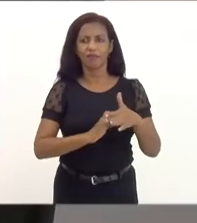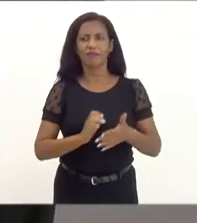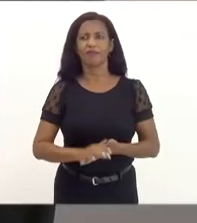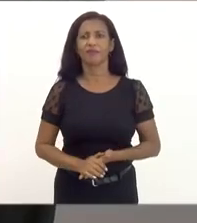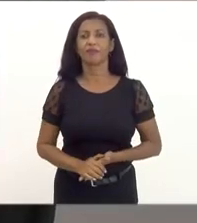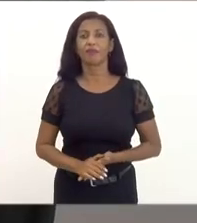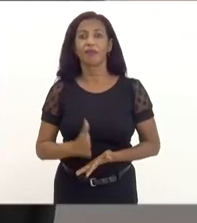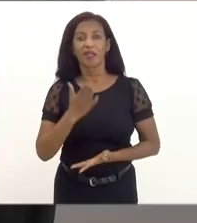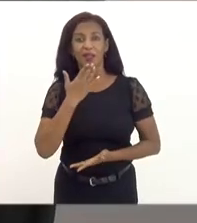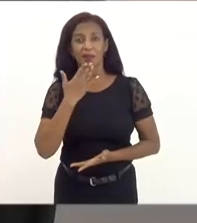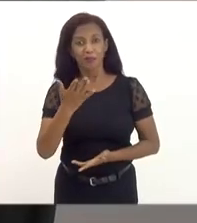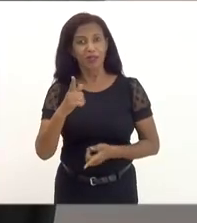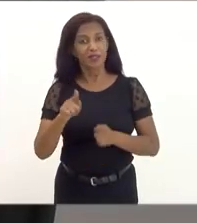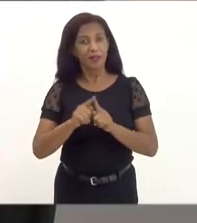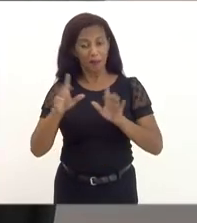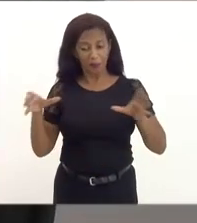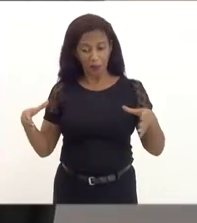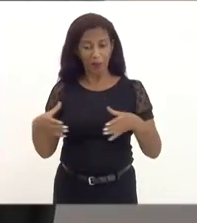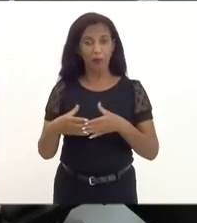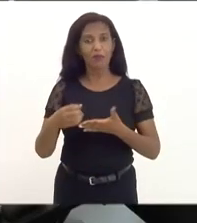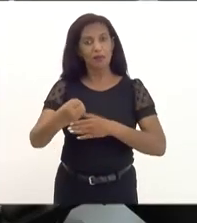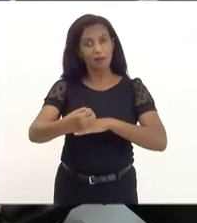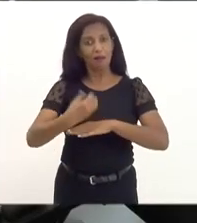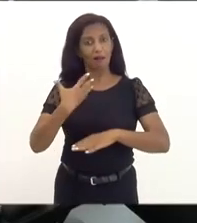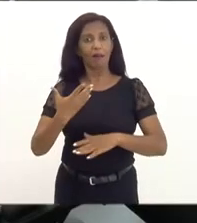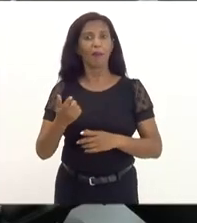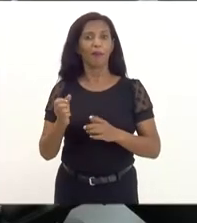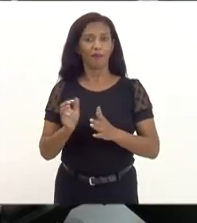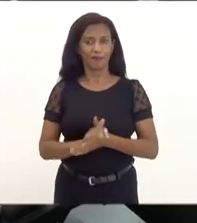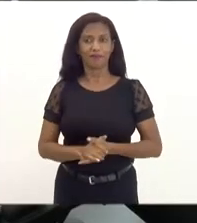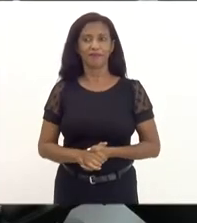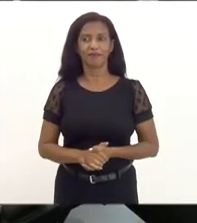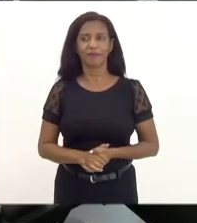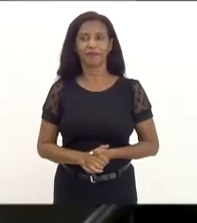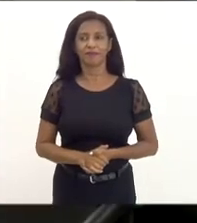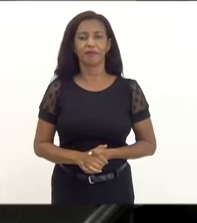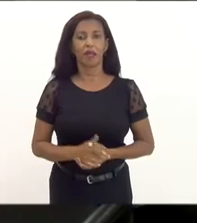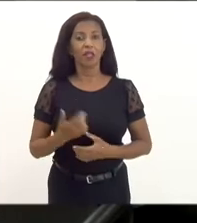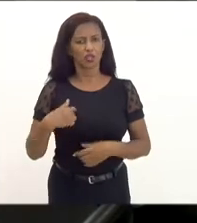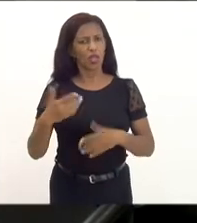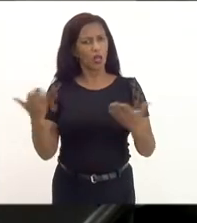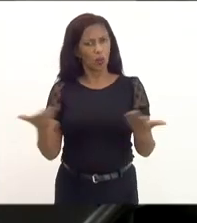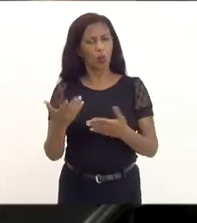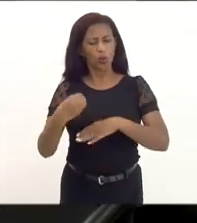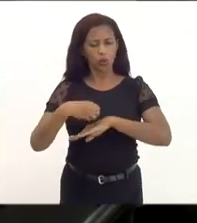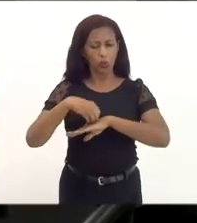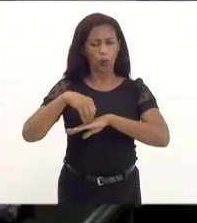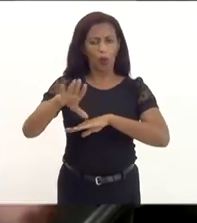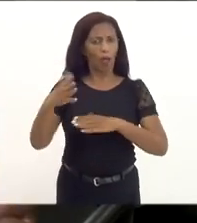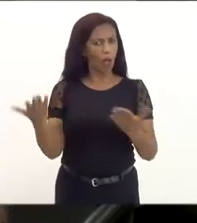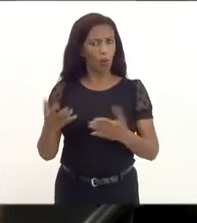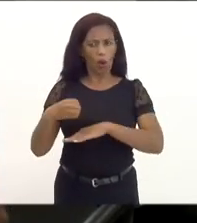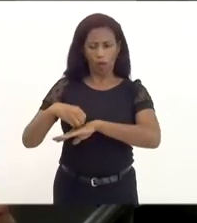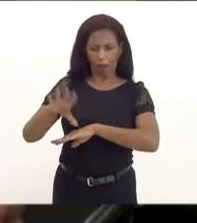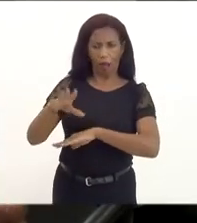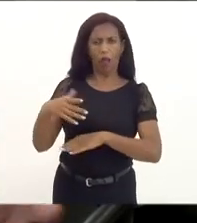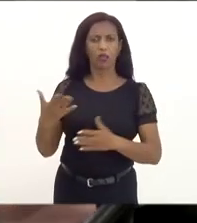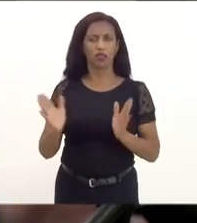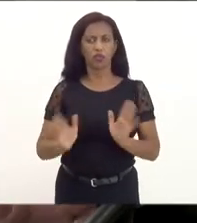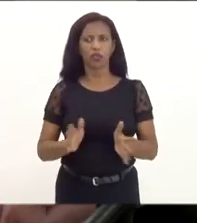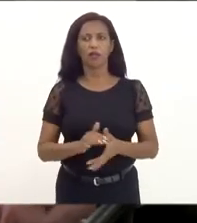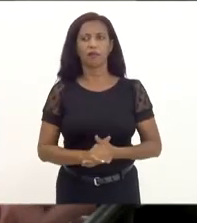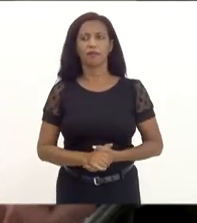precisar de disponibilizarem também para comissão não eu mando para ela isso o hoje o agora a senhora quiser